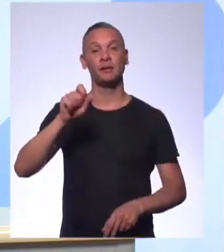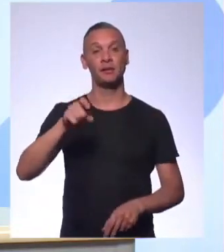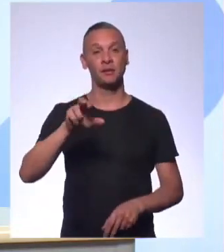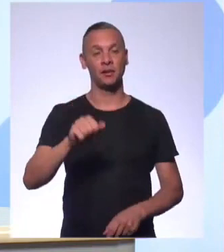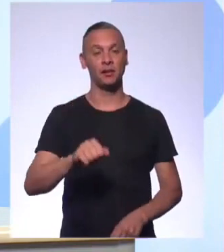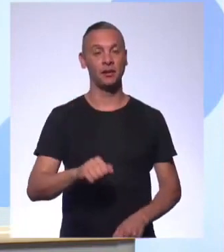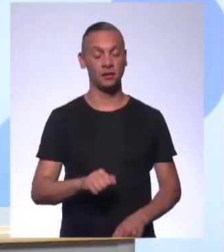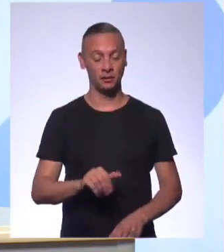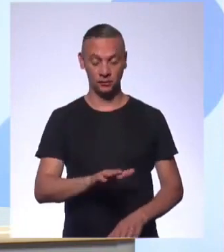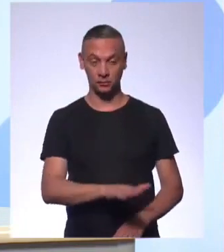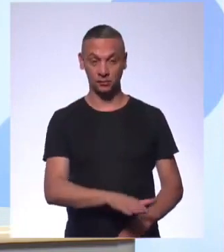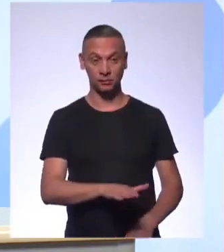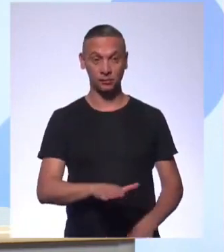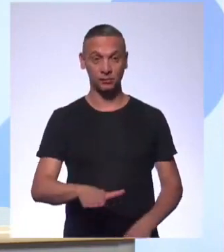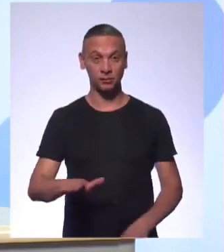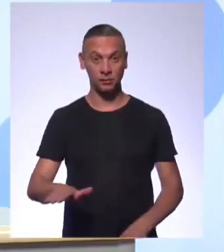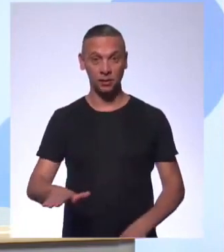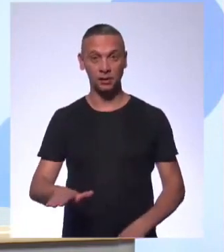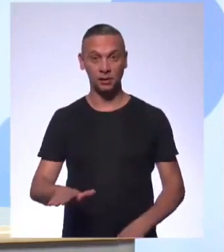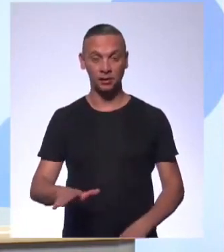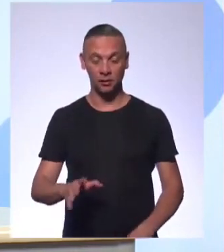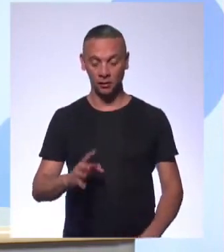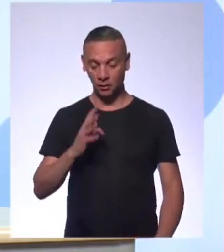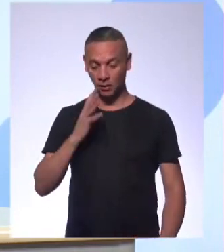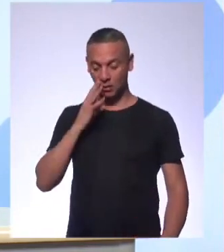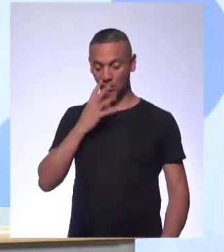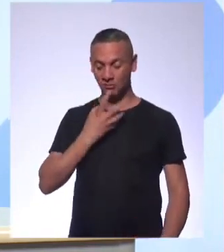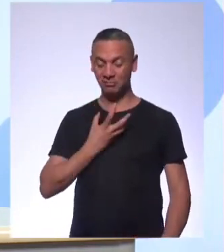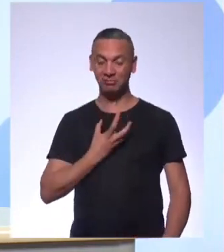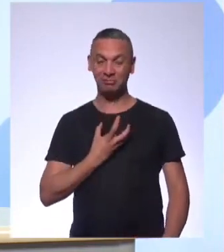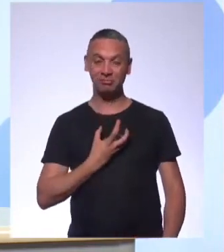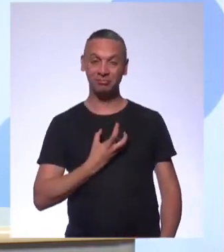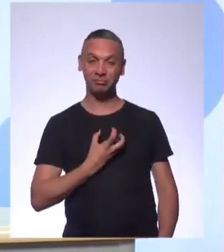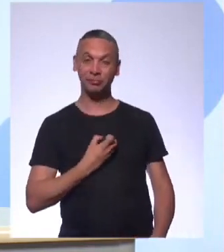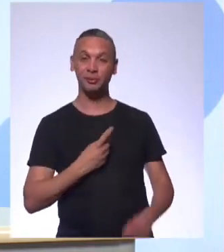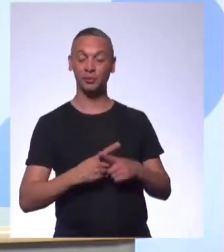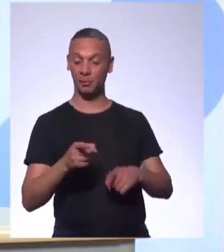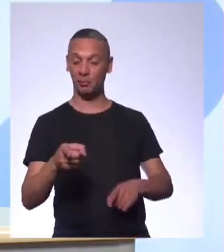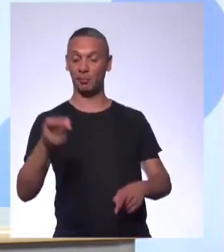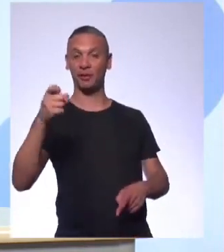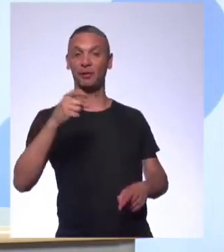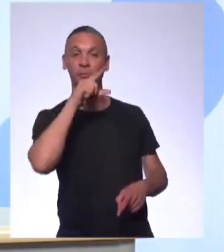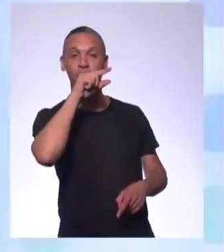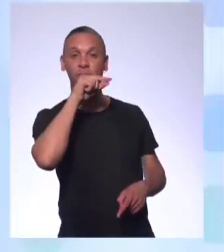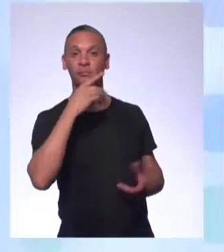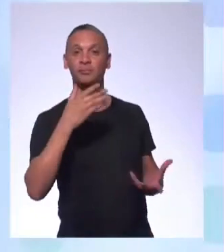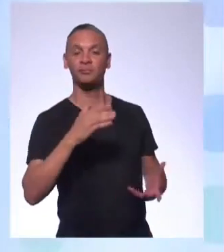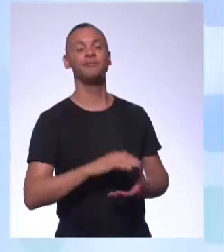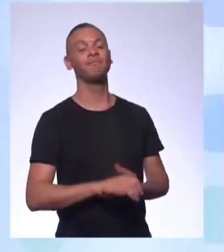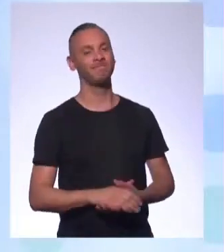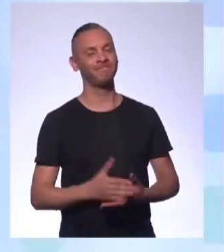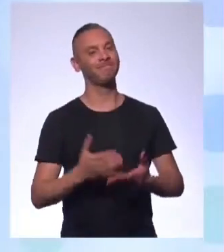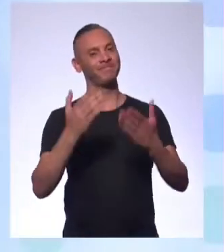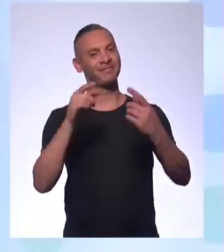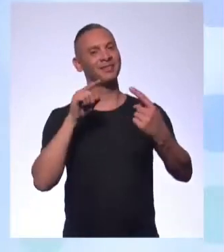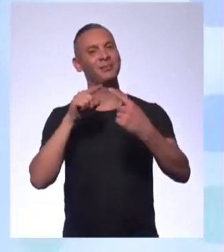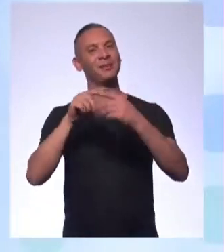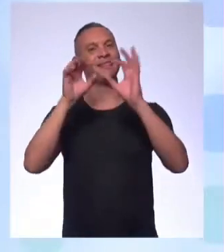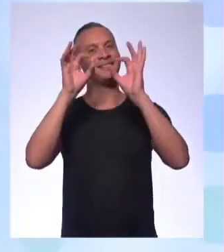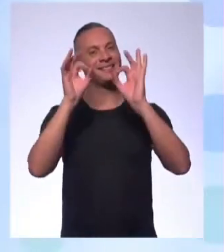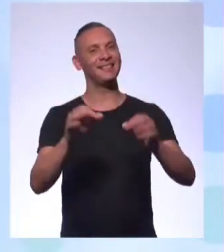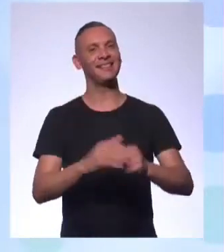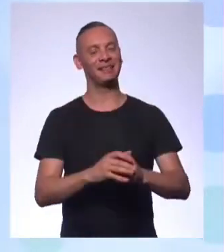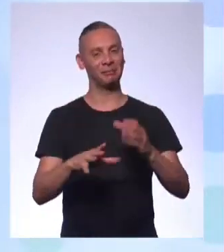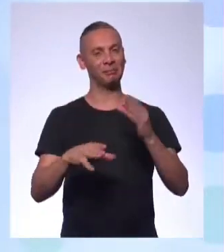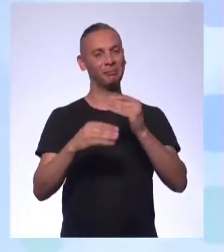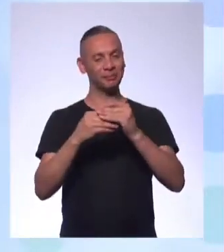drama de uma criança pelo fato de ter tirado uma vida. É isso. Aqui. Então, é isso mesmo. Eu não tenho o que